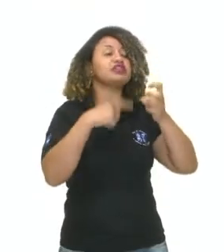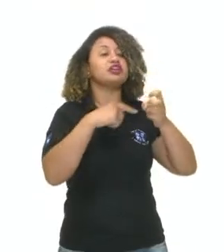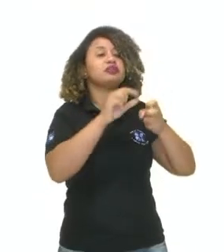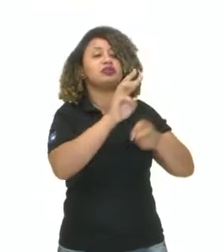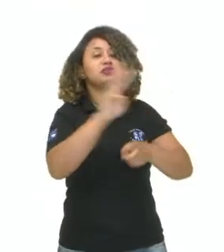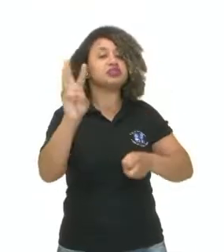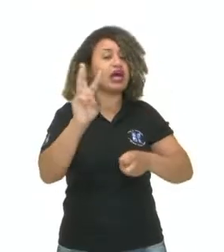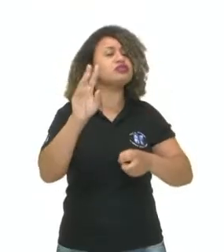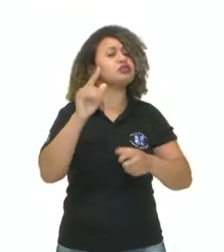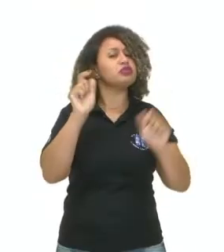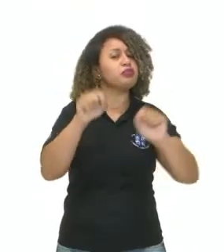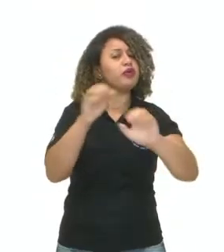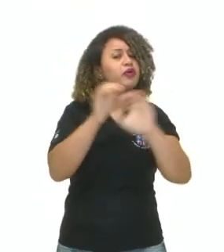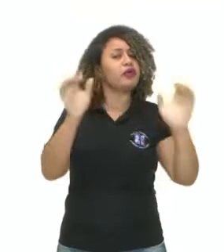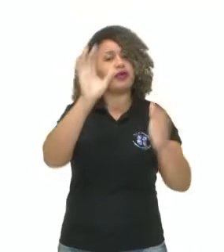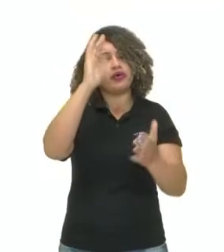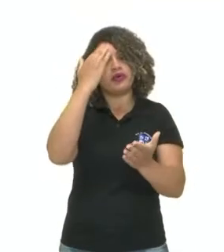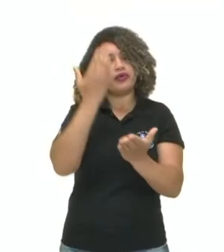site de confiança.